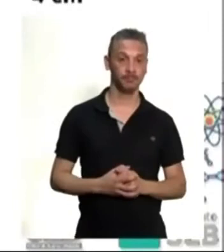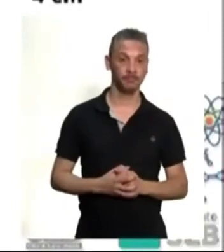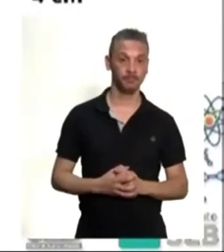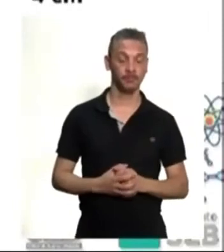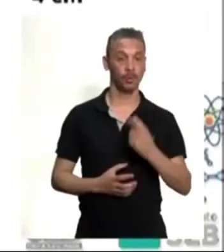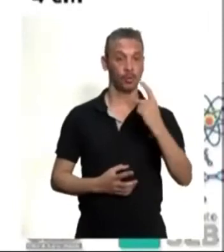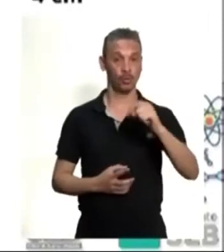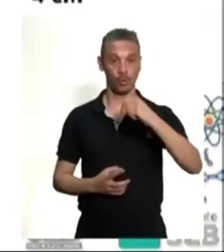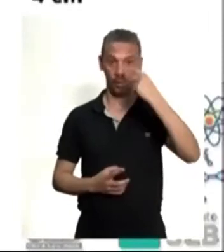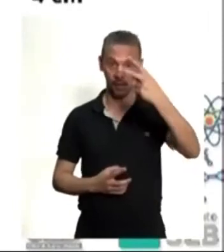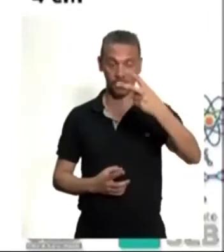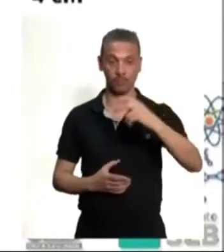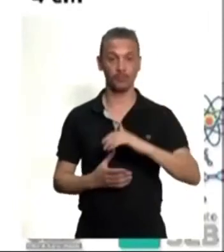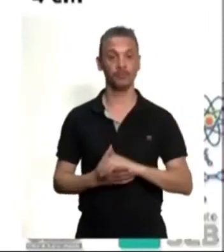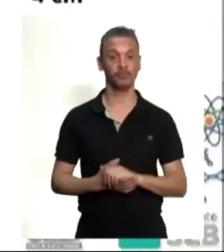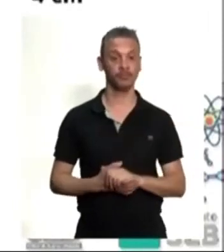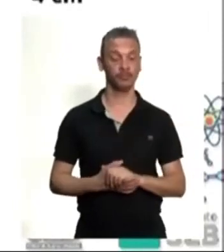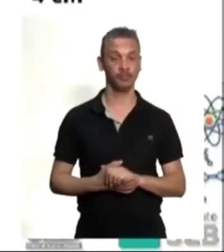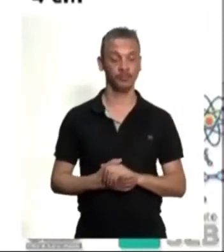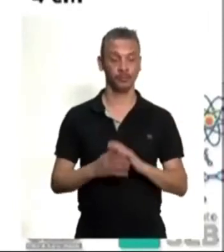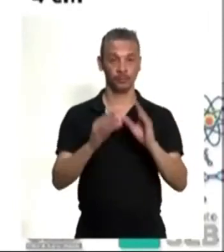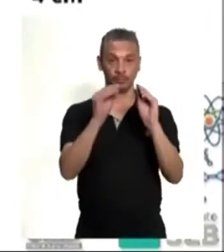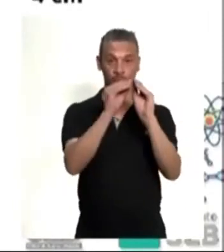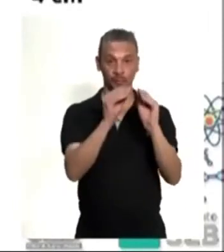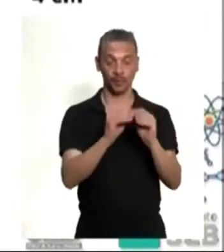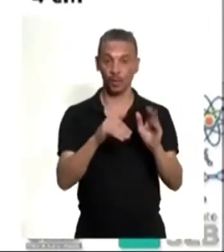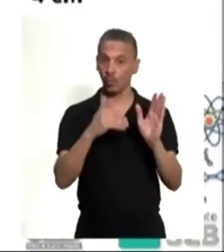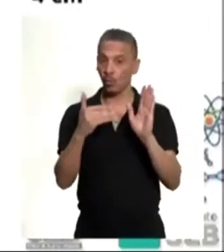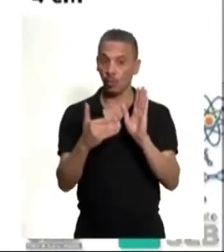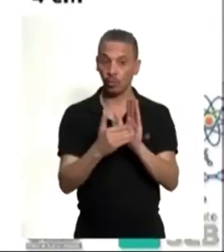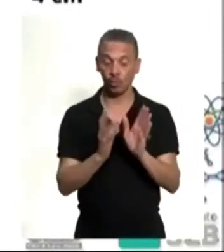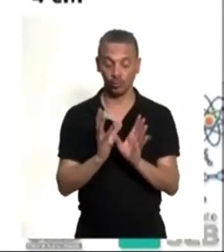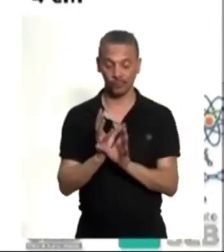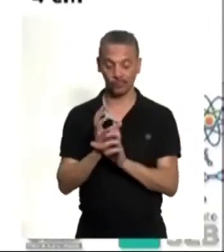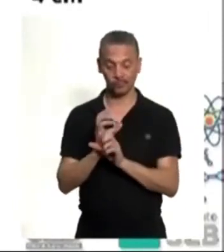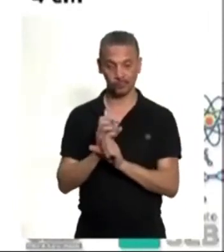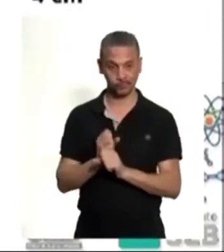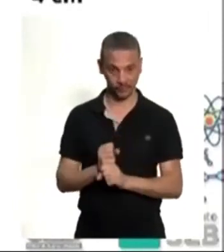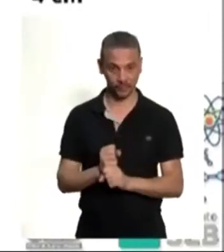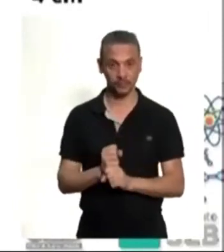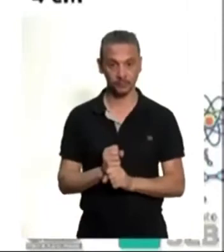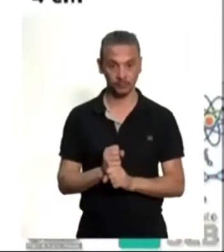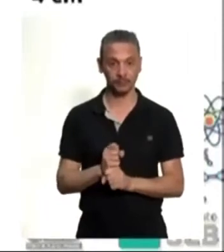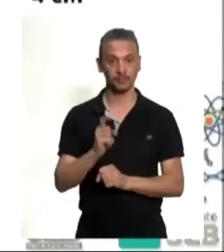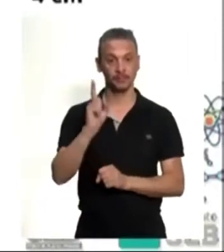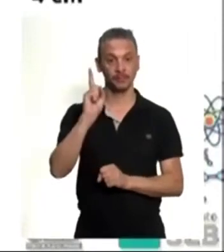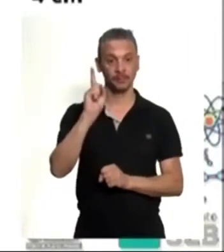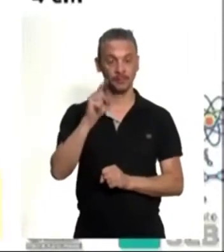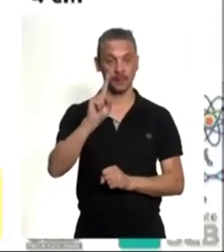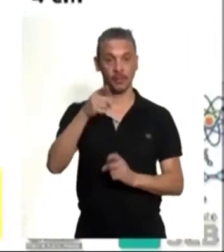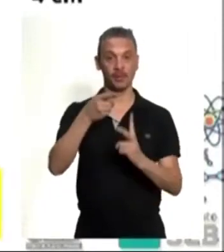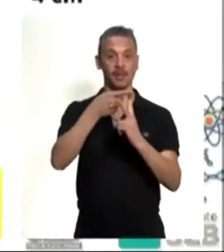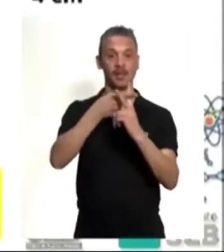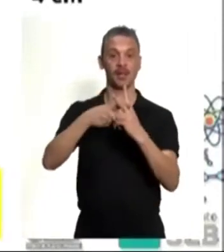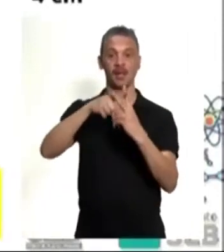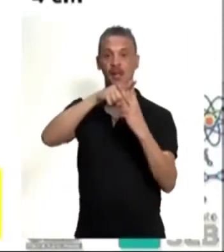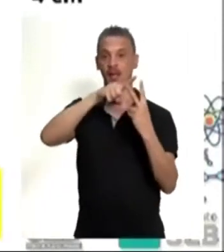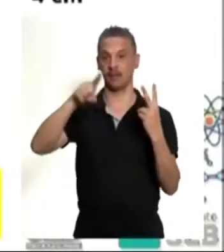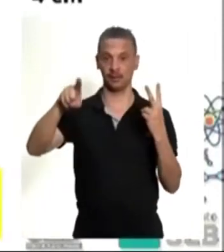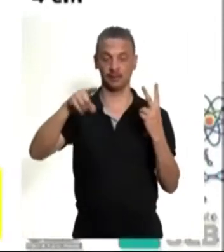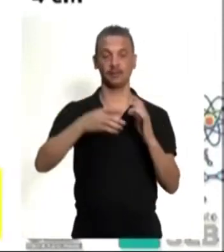depois 1 ao quadrado. Escreve as dimensões ao quadrado, soma tudo e extrai a